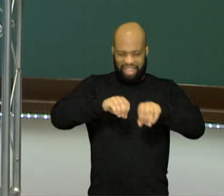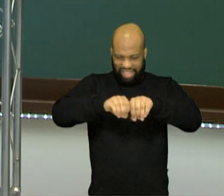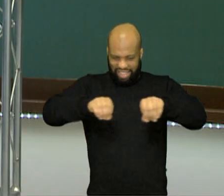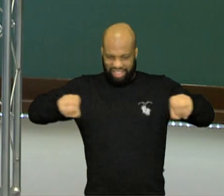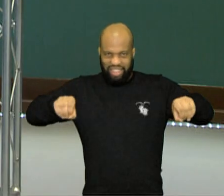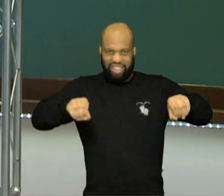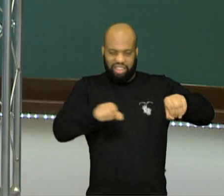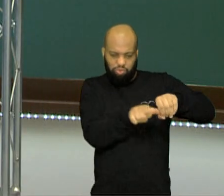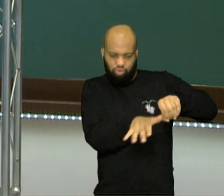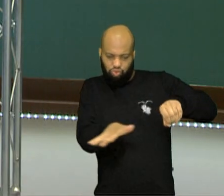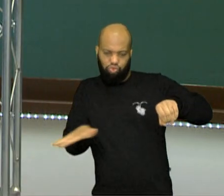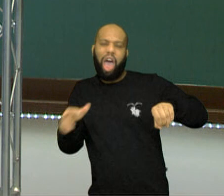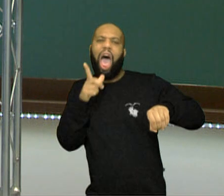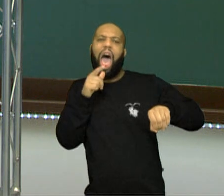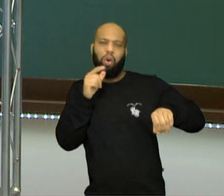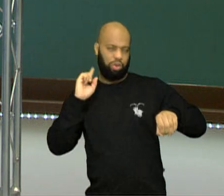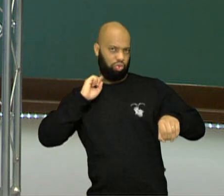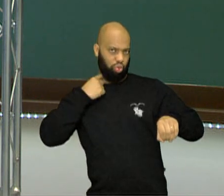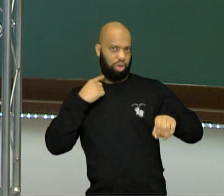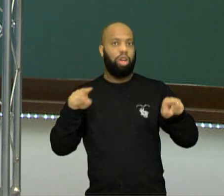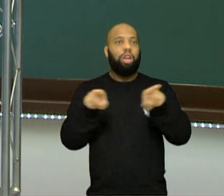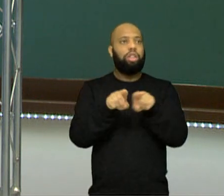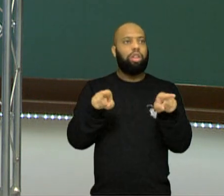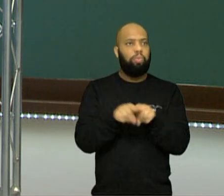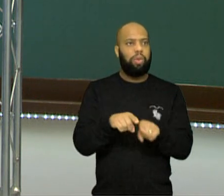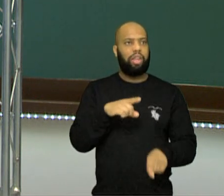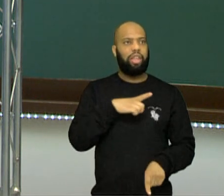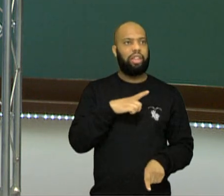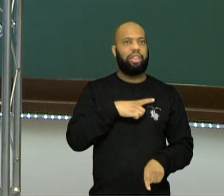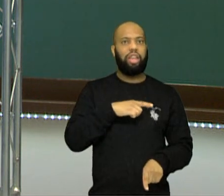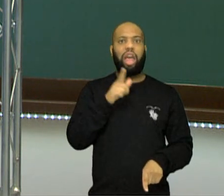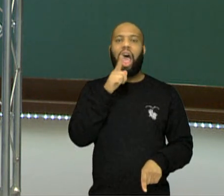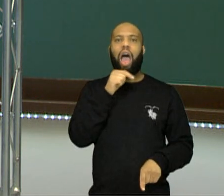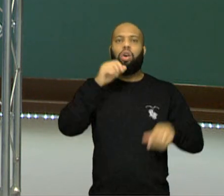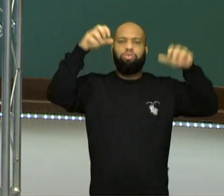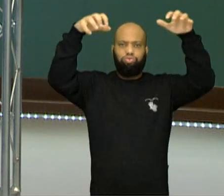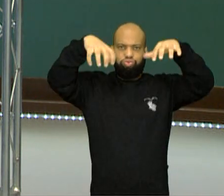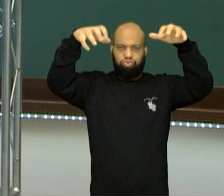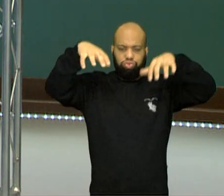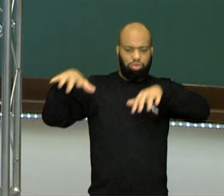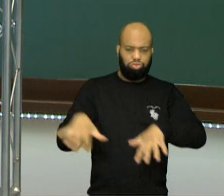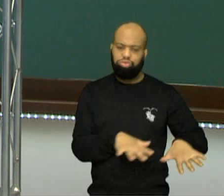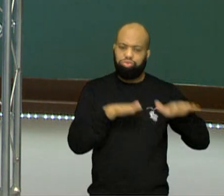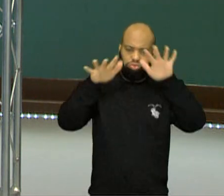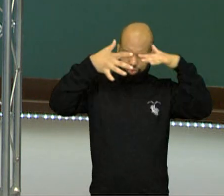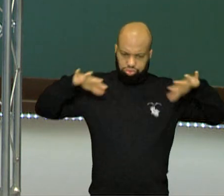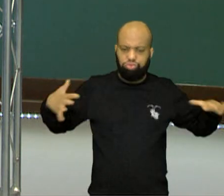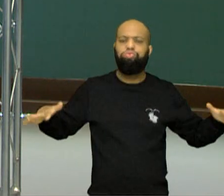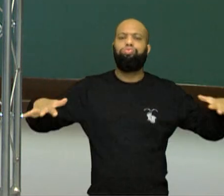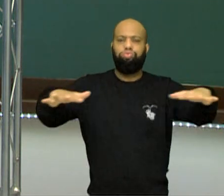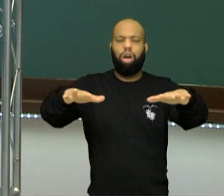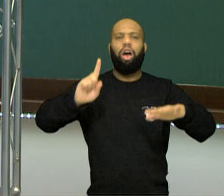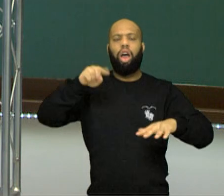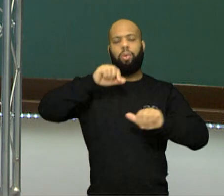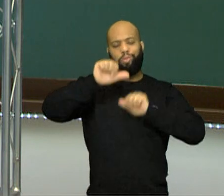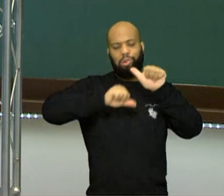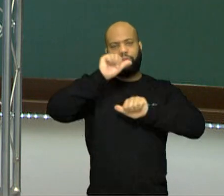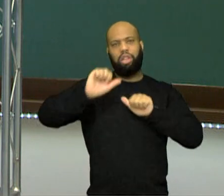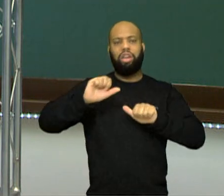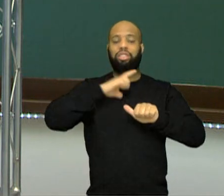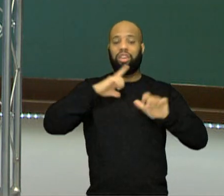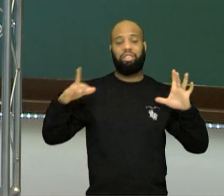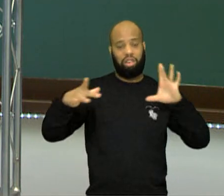enchentes. E, na verdade, se a gente observar, são mudanças que estão ligadas uma